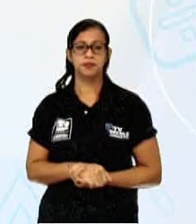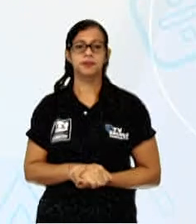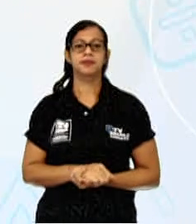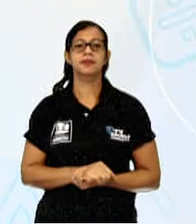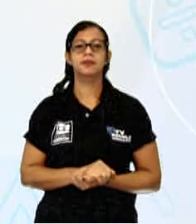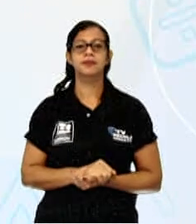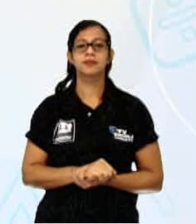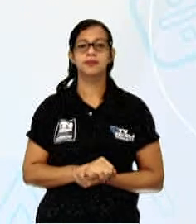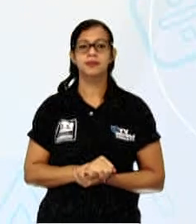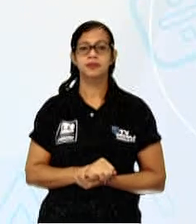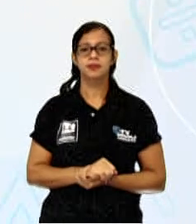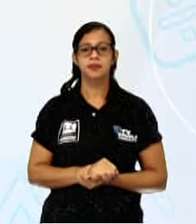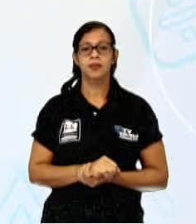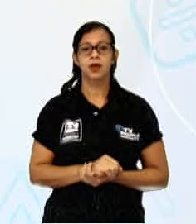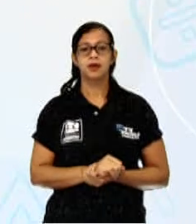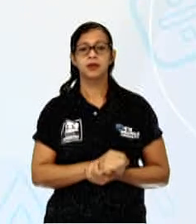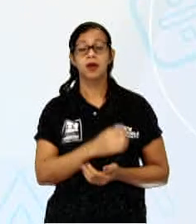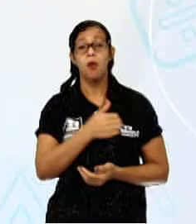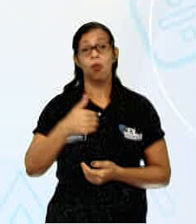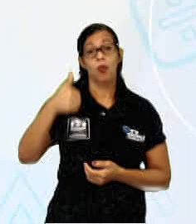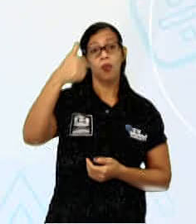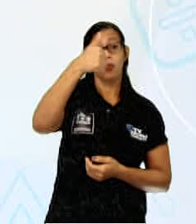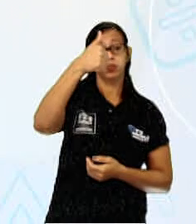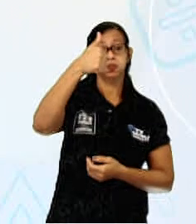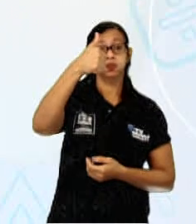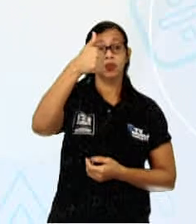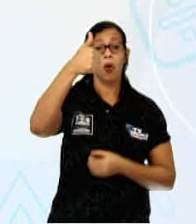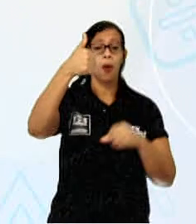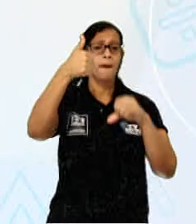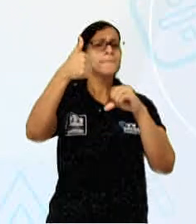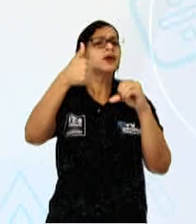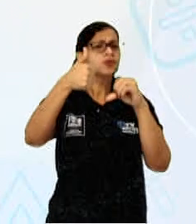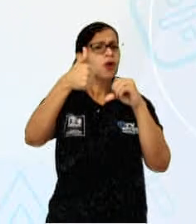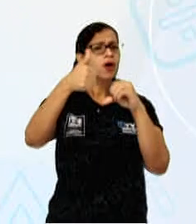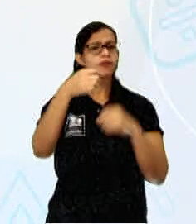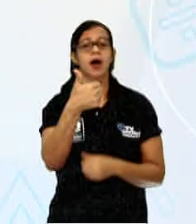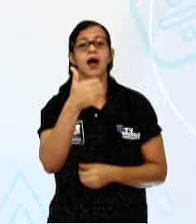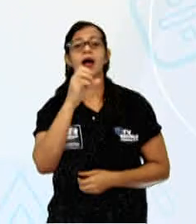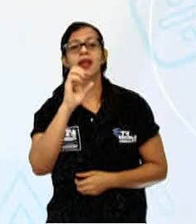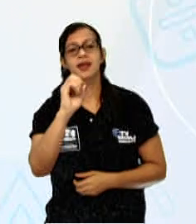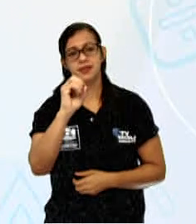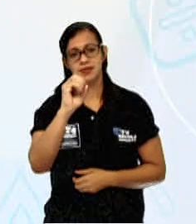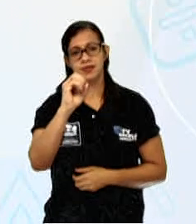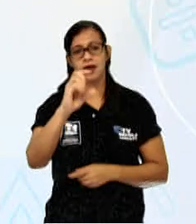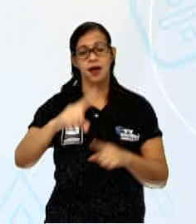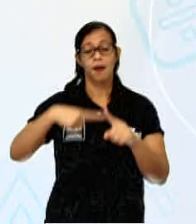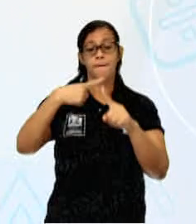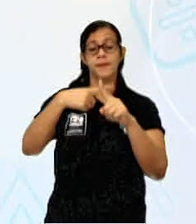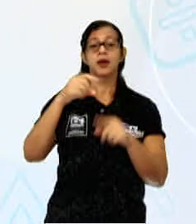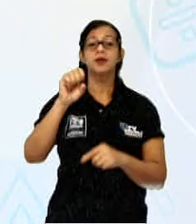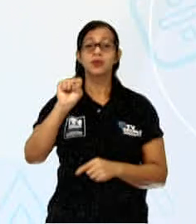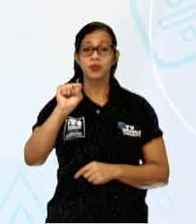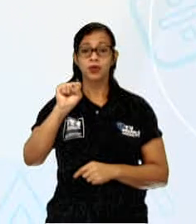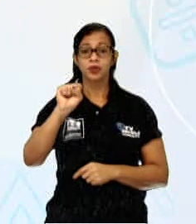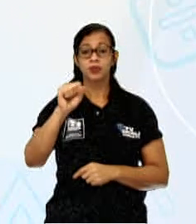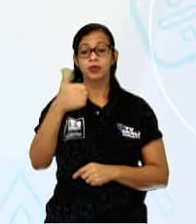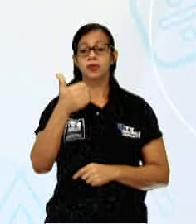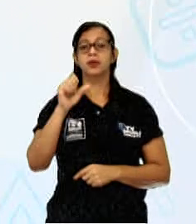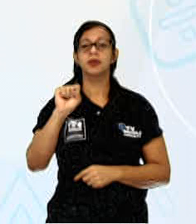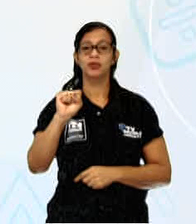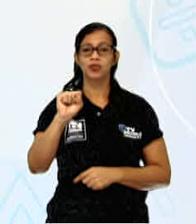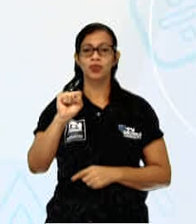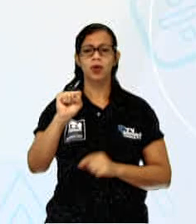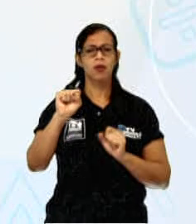dezena é uma das normas 9 e 10 10 mais 8 18 novamente dois